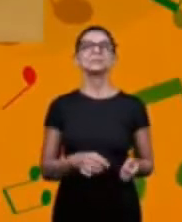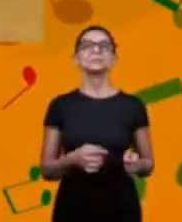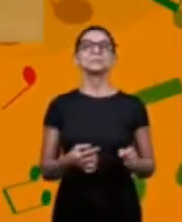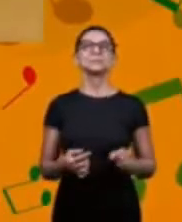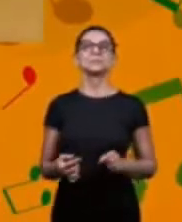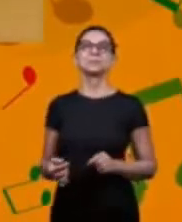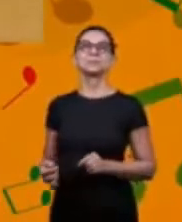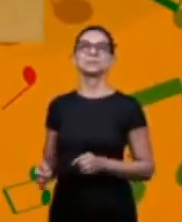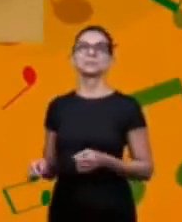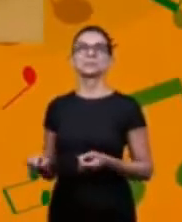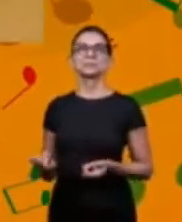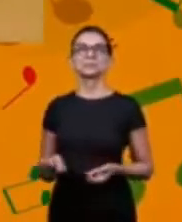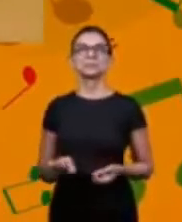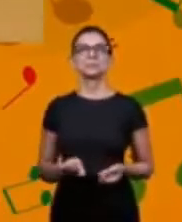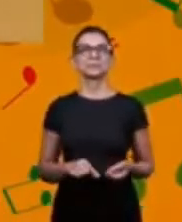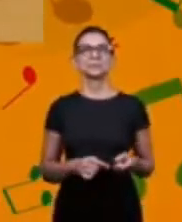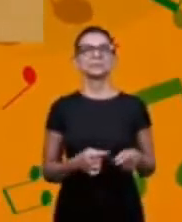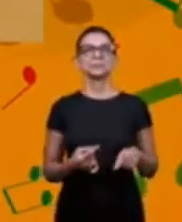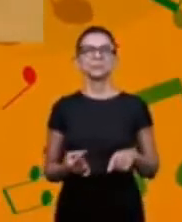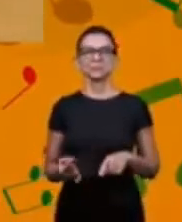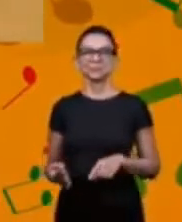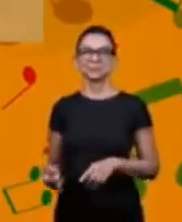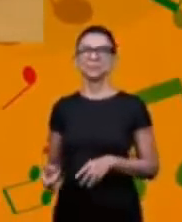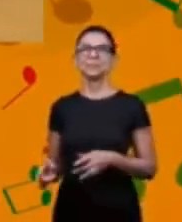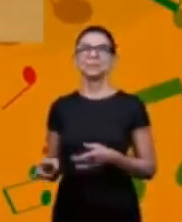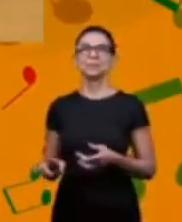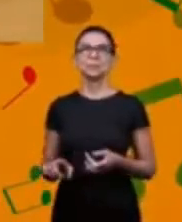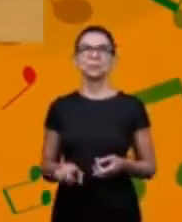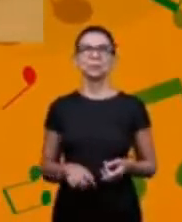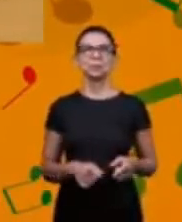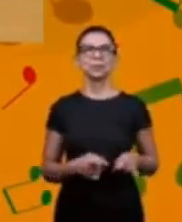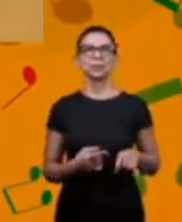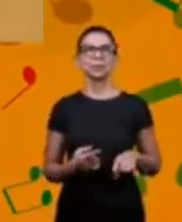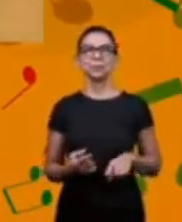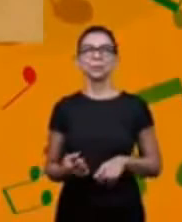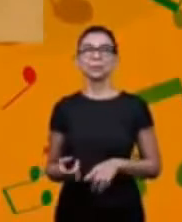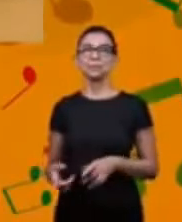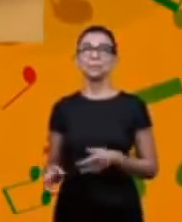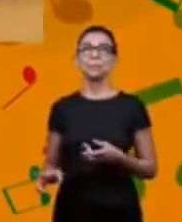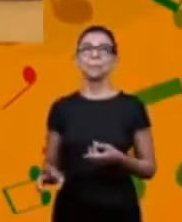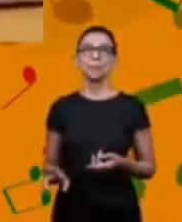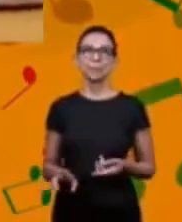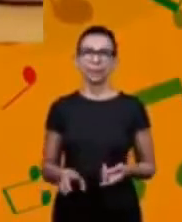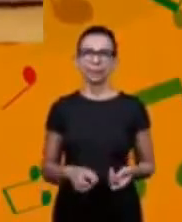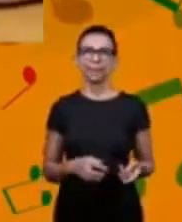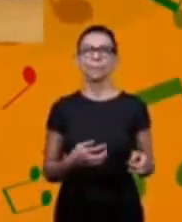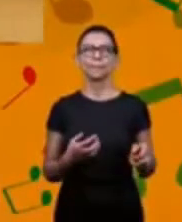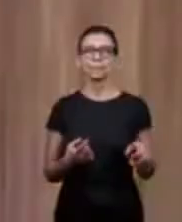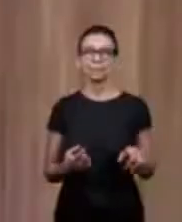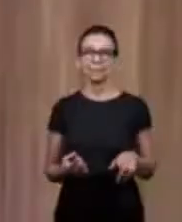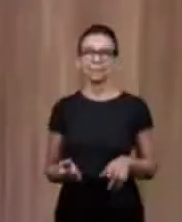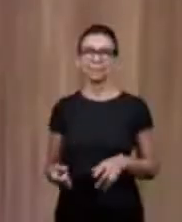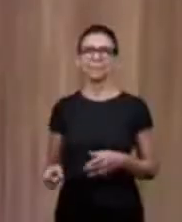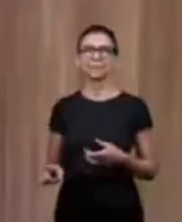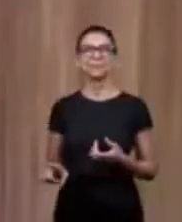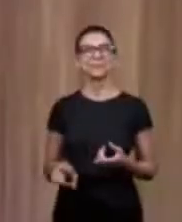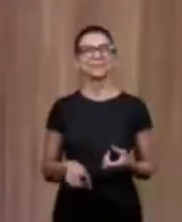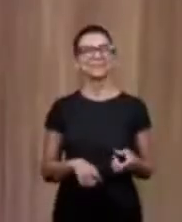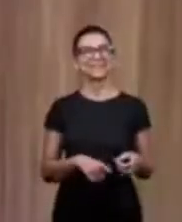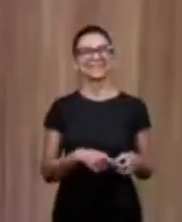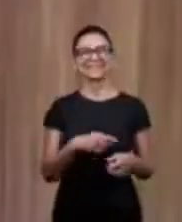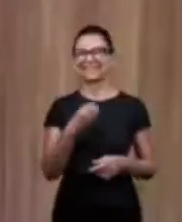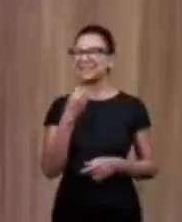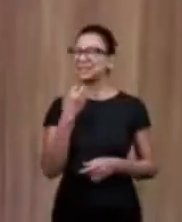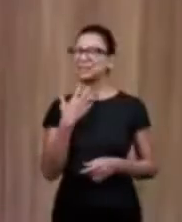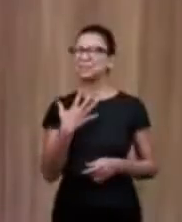Rafaela e Tiago. Rafaela e Muito